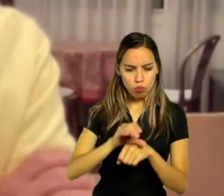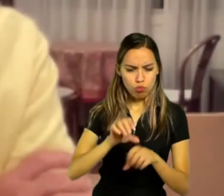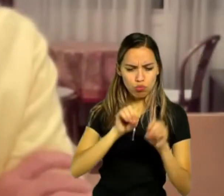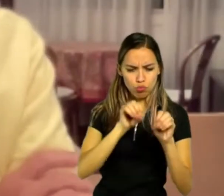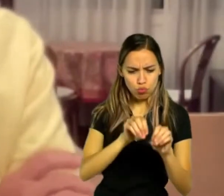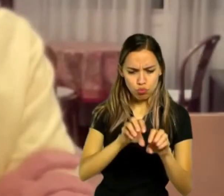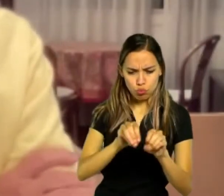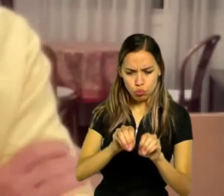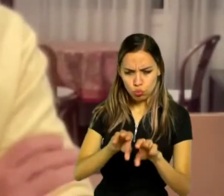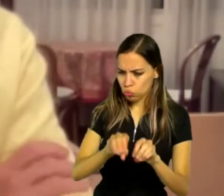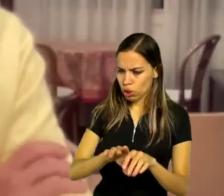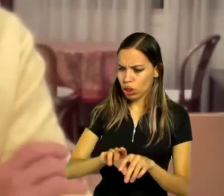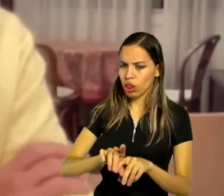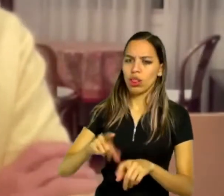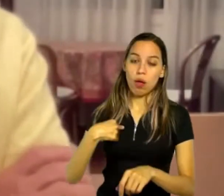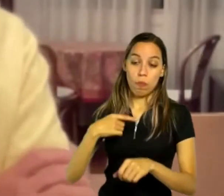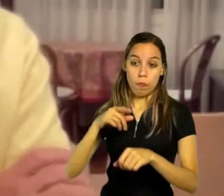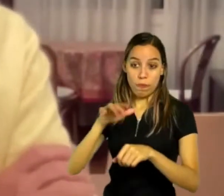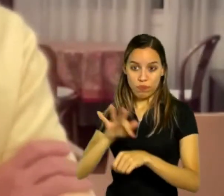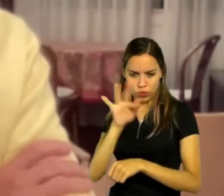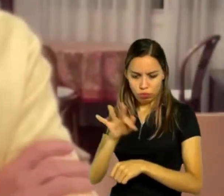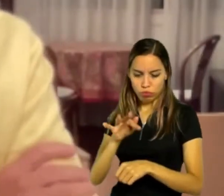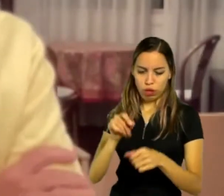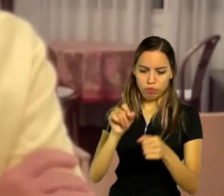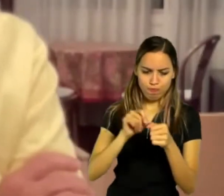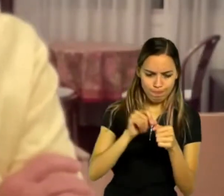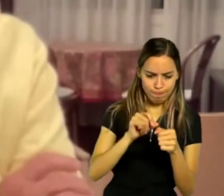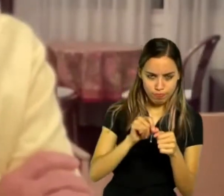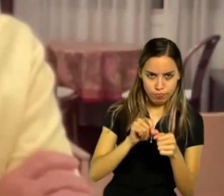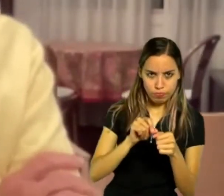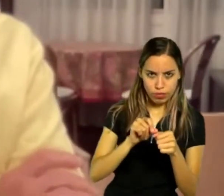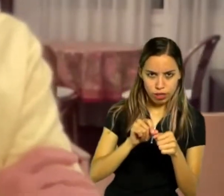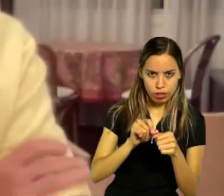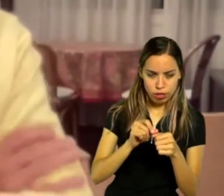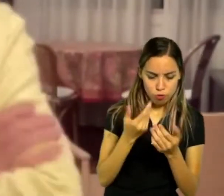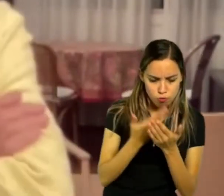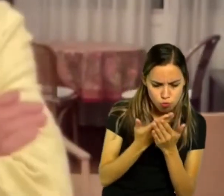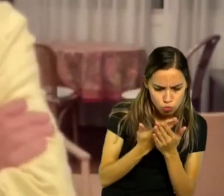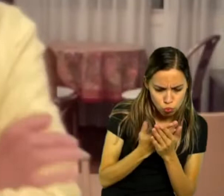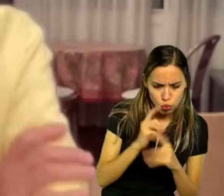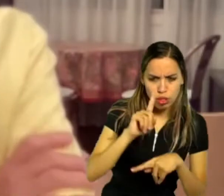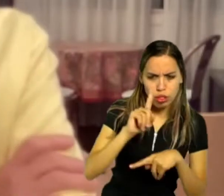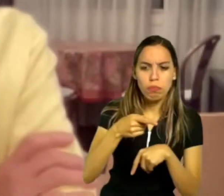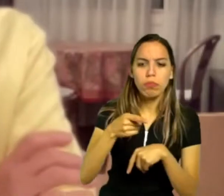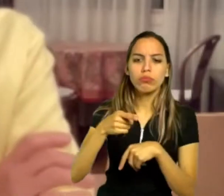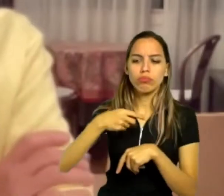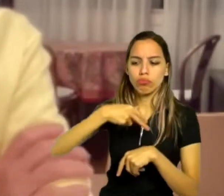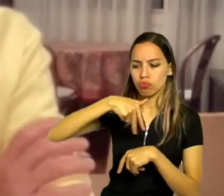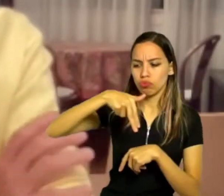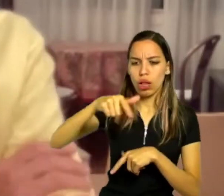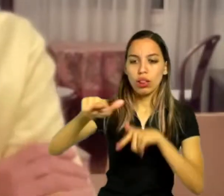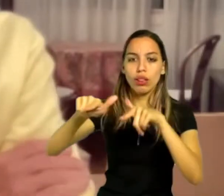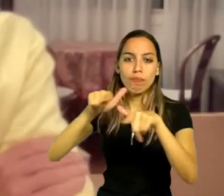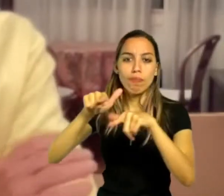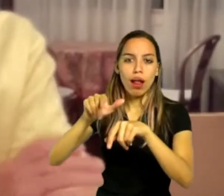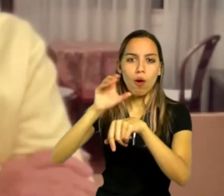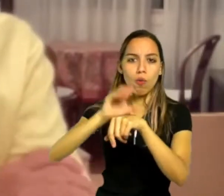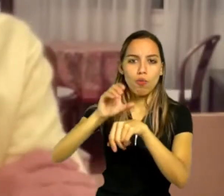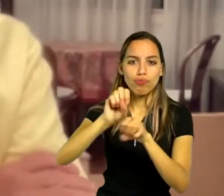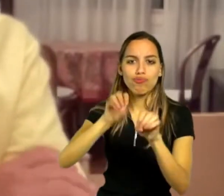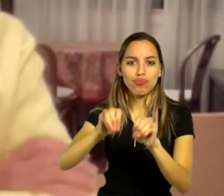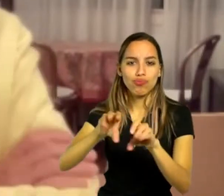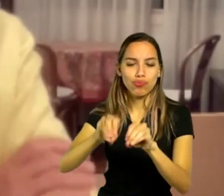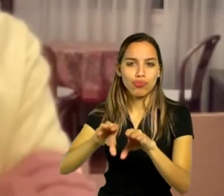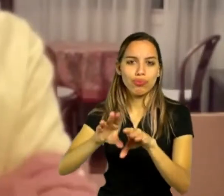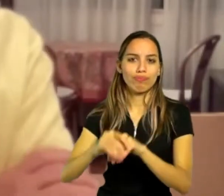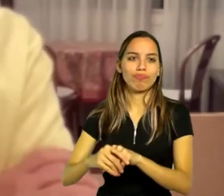tempo integral, saía às 5 horas e ia dar aula. E saía às 11 e tanto. Uma vida semelhante à que meu